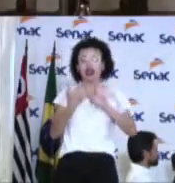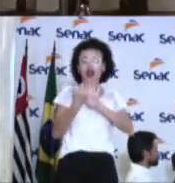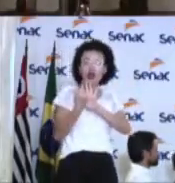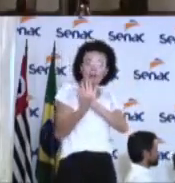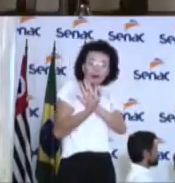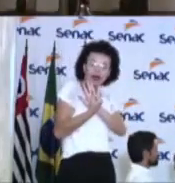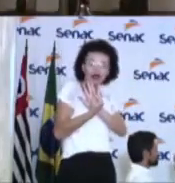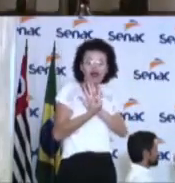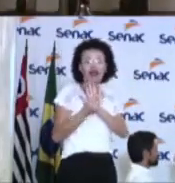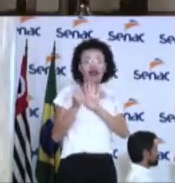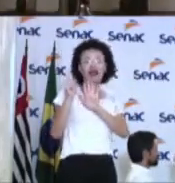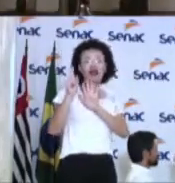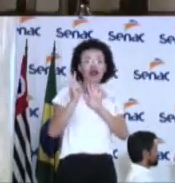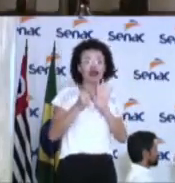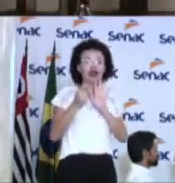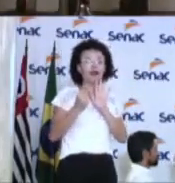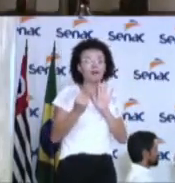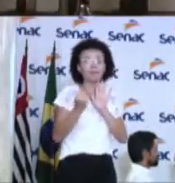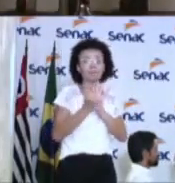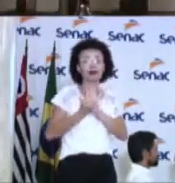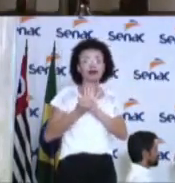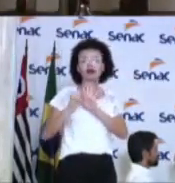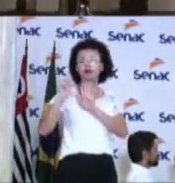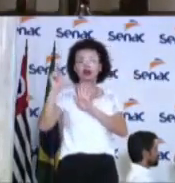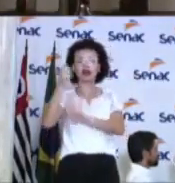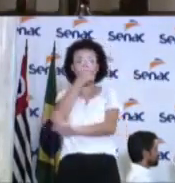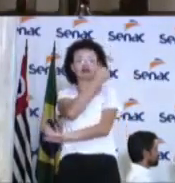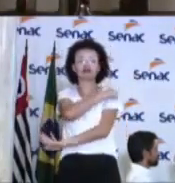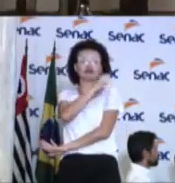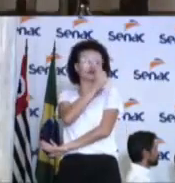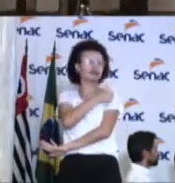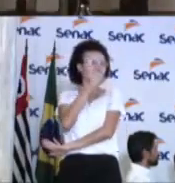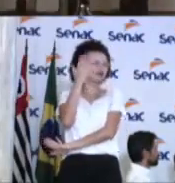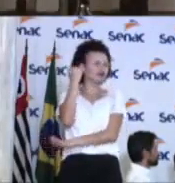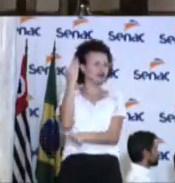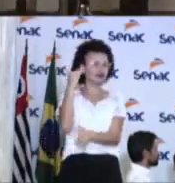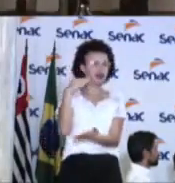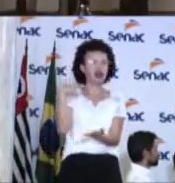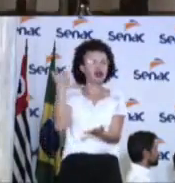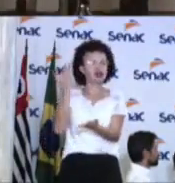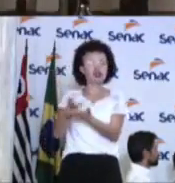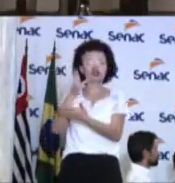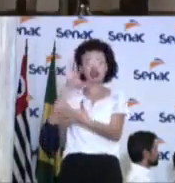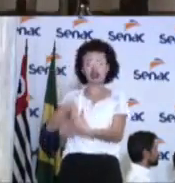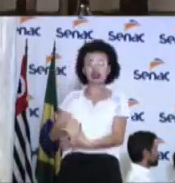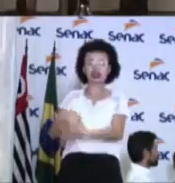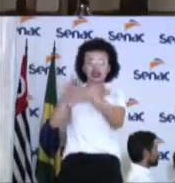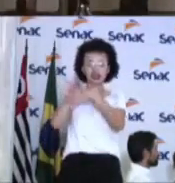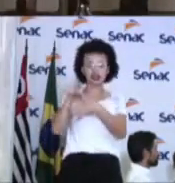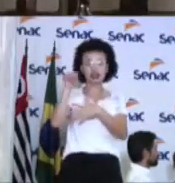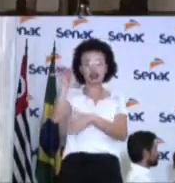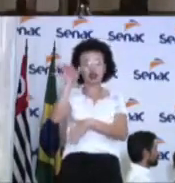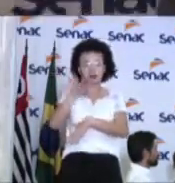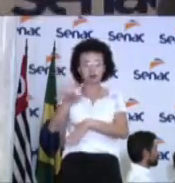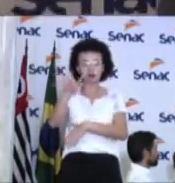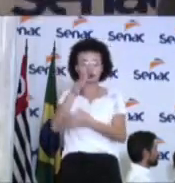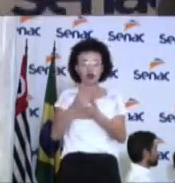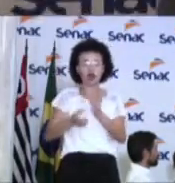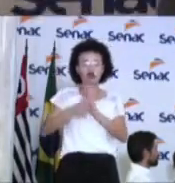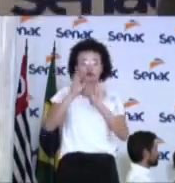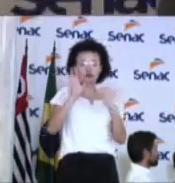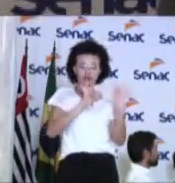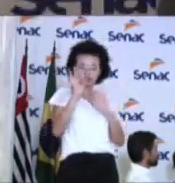ela estava muito saudável no Rio de Janeiro, né? Ela é líder, ela continua sendo líder de mercado e ela era líder de mercado quando a gente começou a fazer o